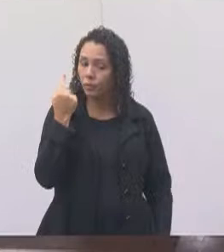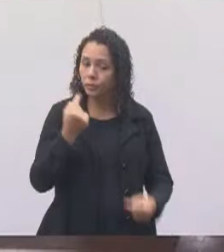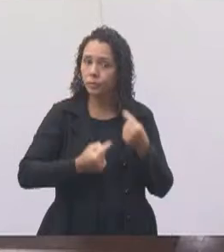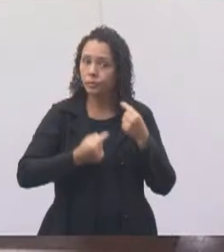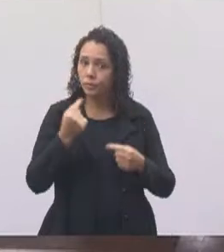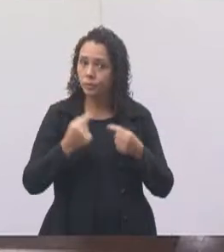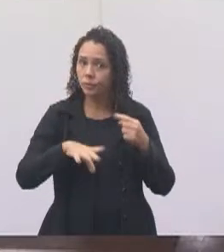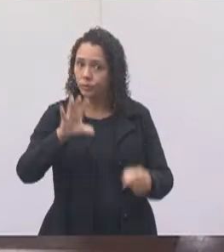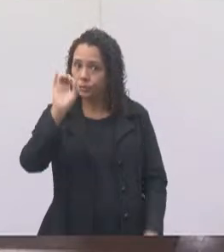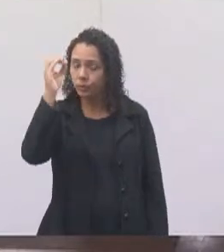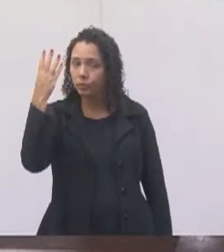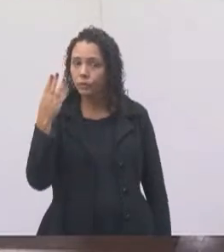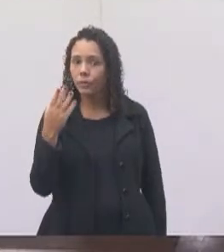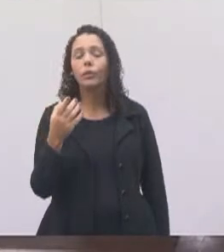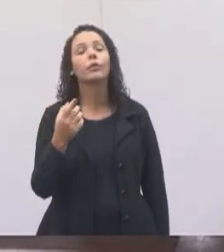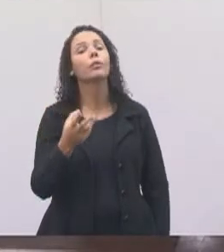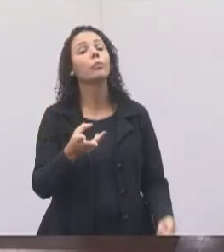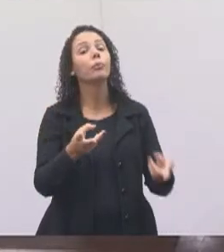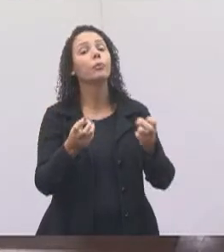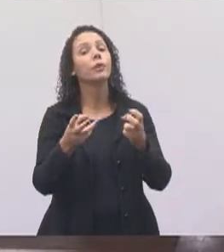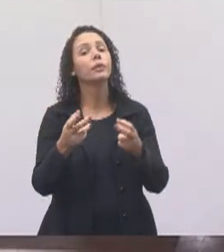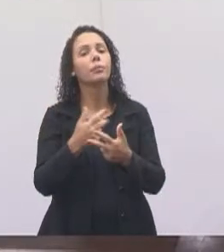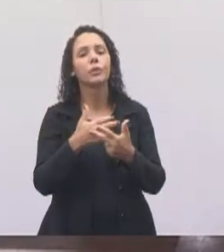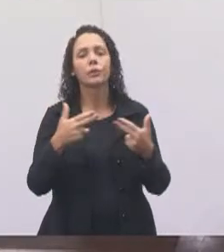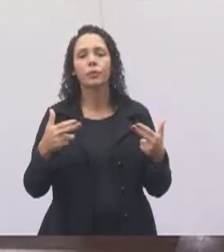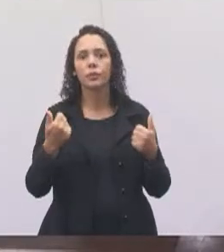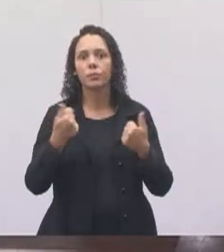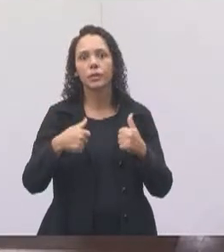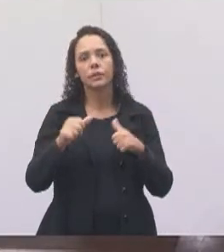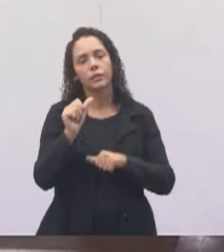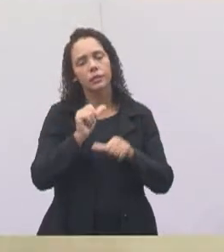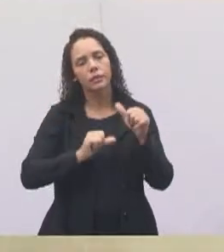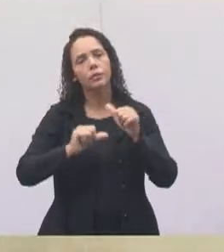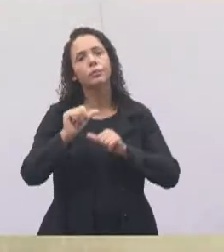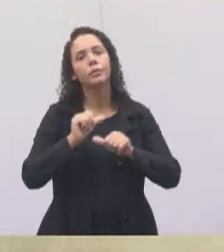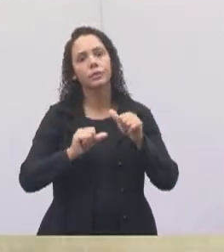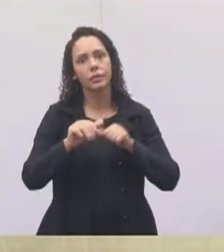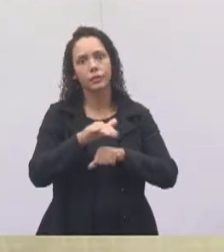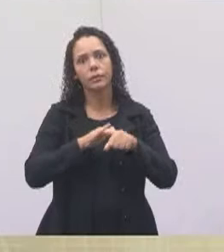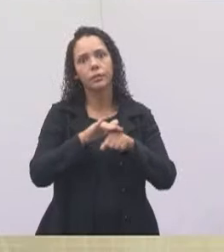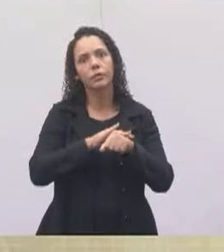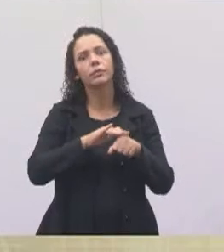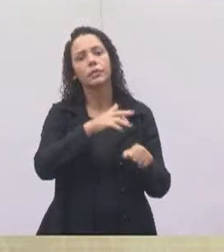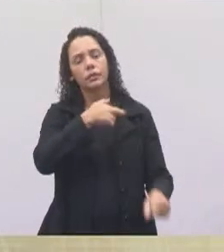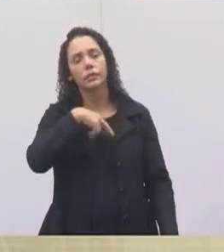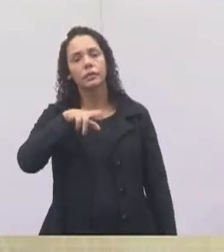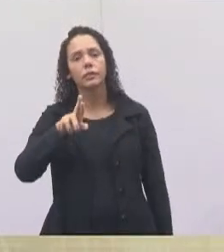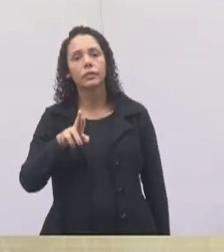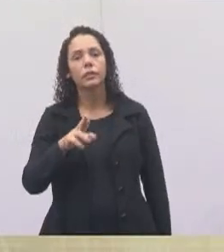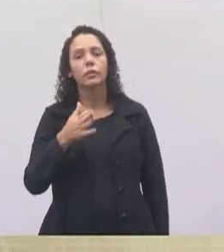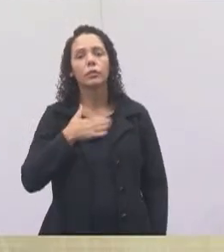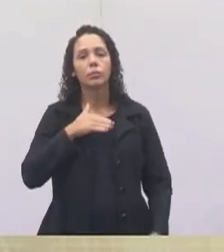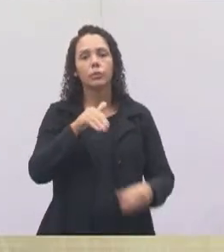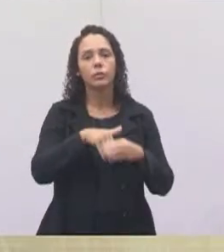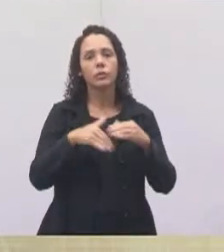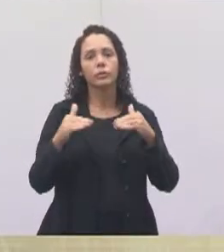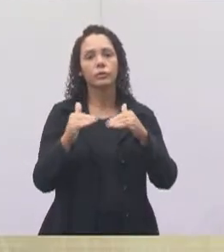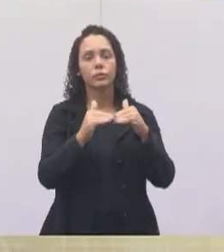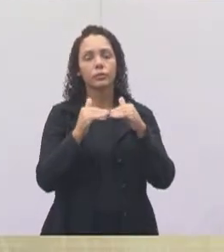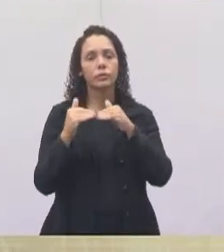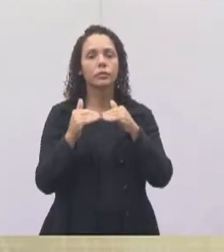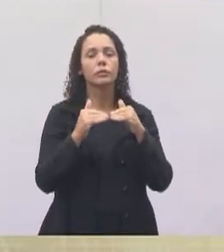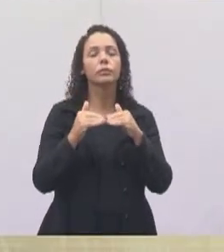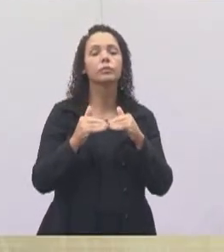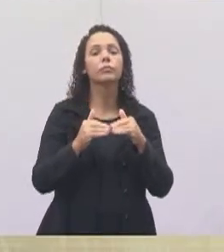teve. Então, para você ver que muitas coisas ainda precisam ser conversadas a respeito da religião. Meu voto é favorável.